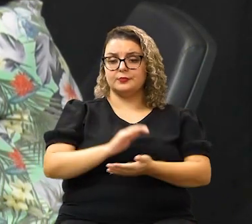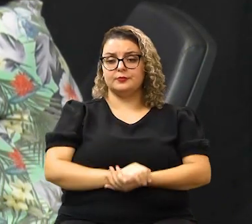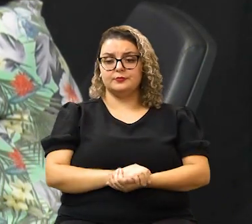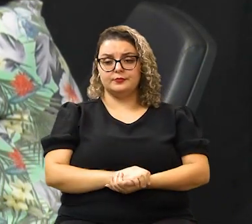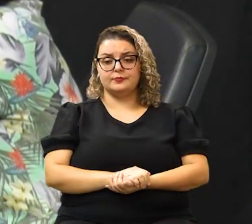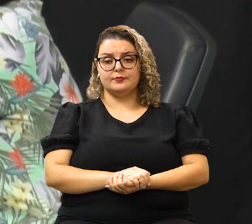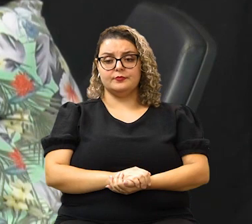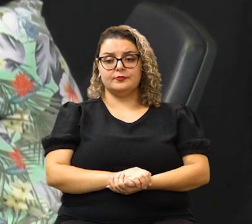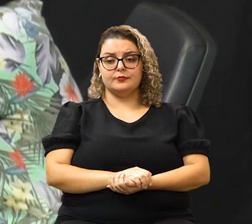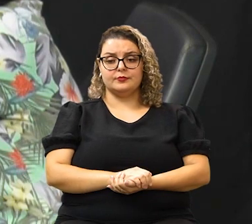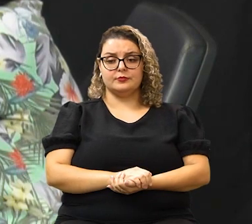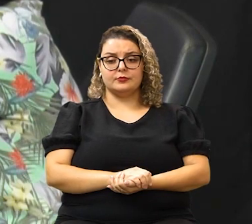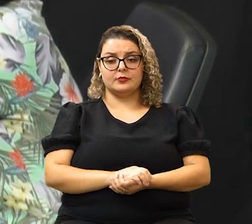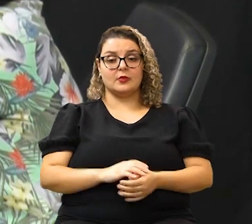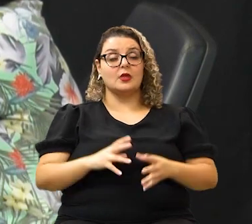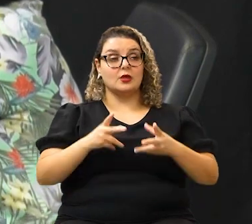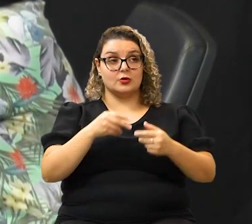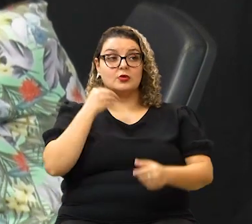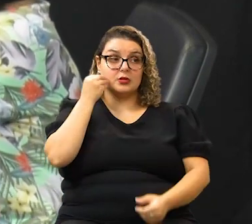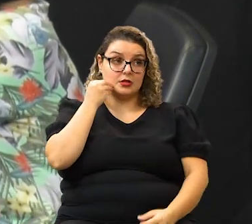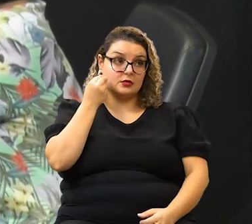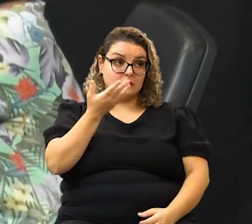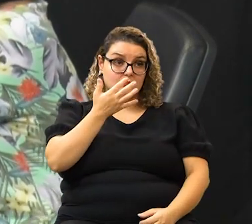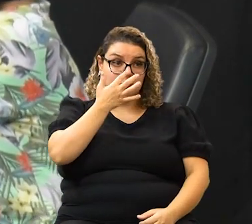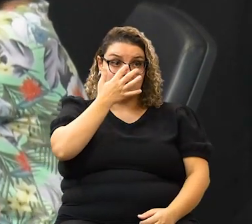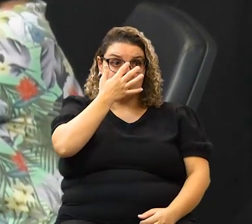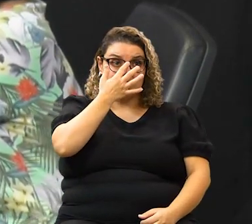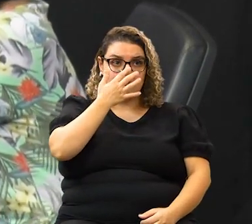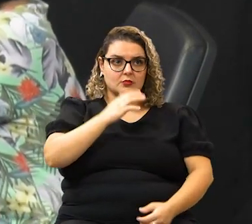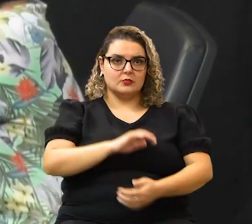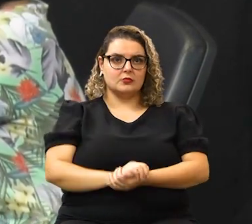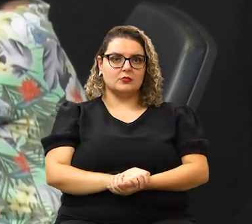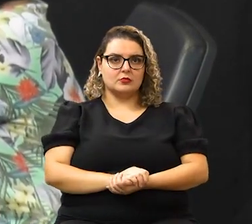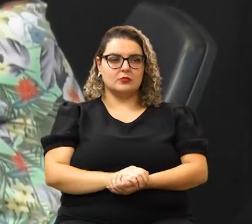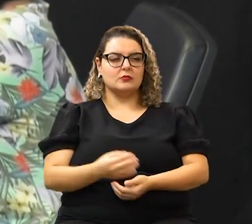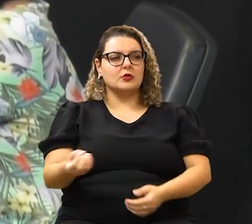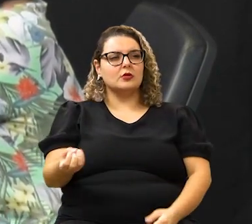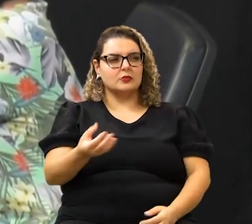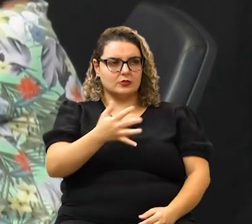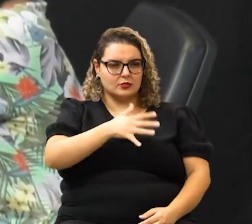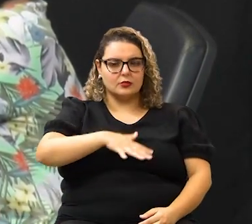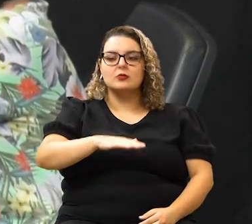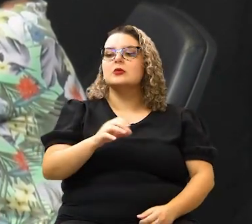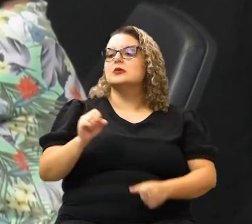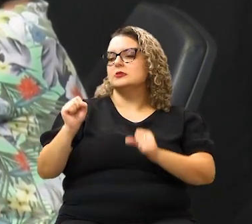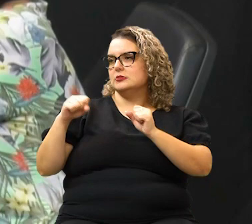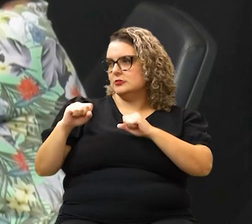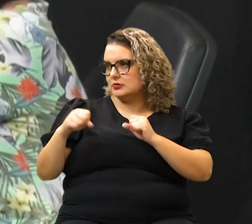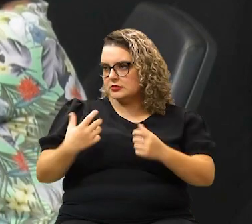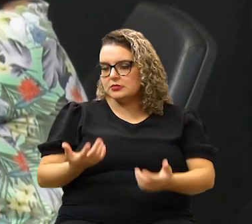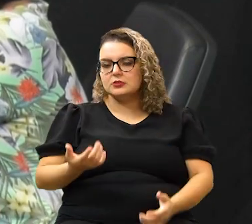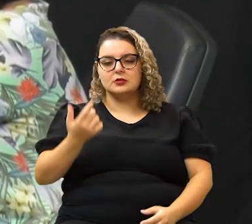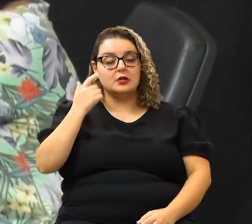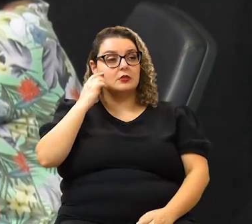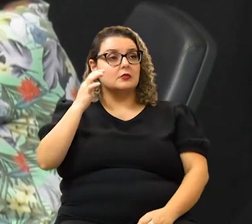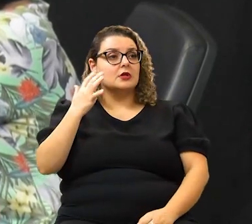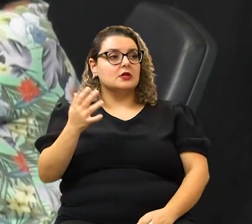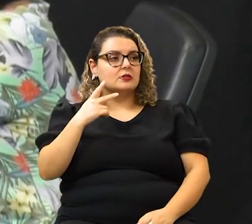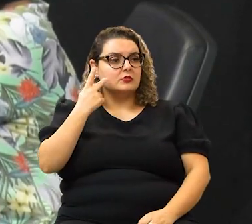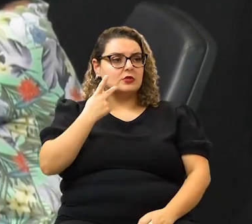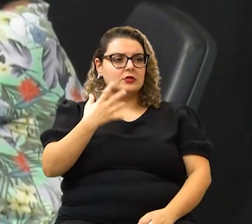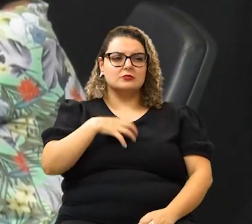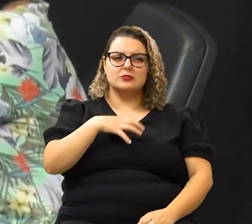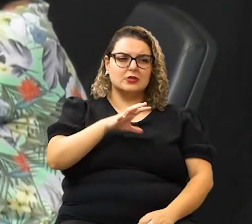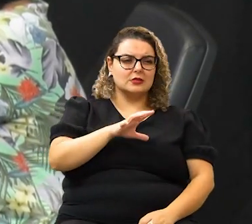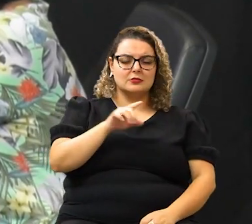expertise, foi um universo novo para você? Foi um universo novo. Poxa, pensava que ser vereador não era isso, era aquilo, eu pensava